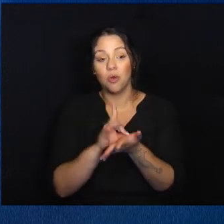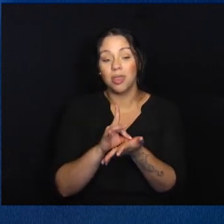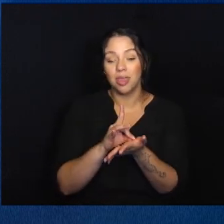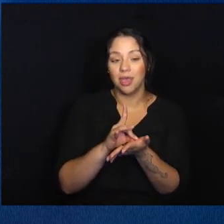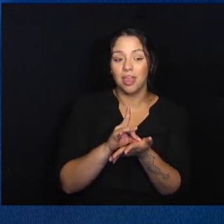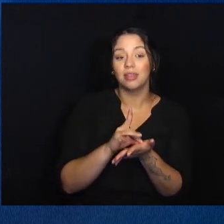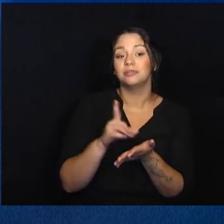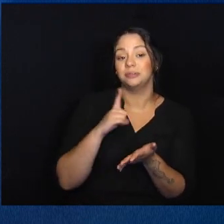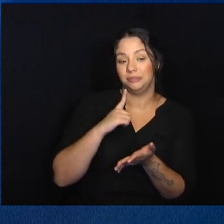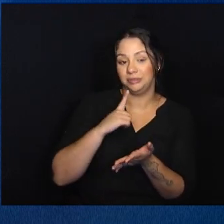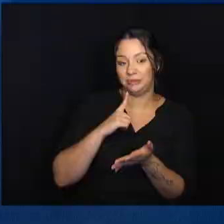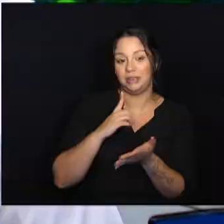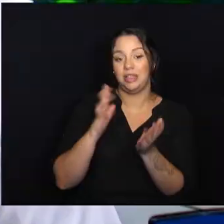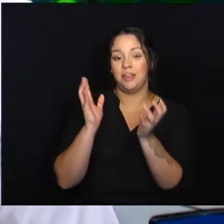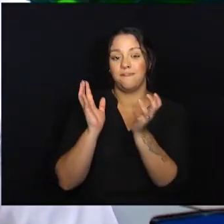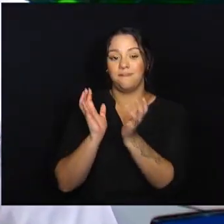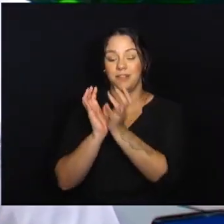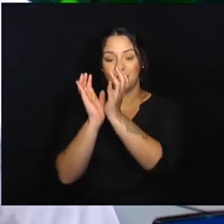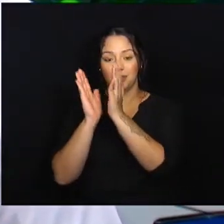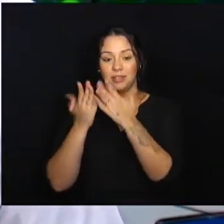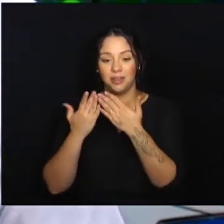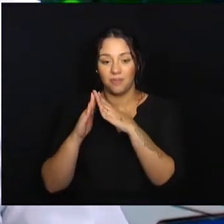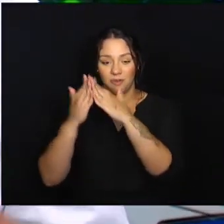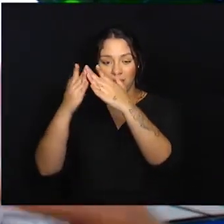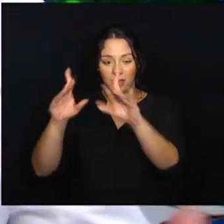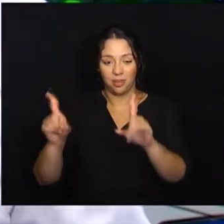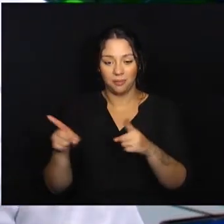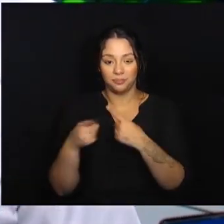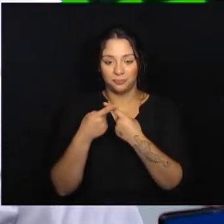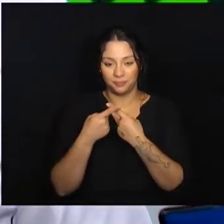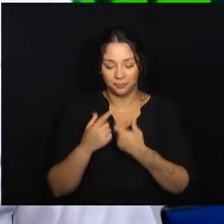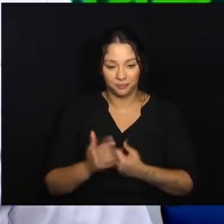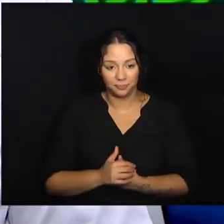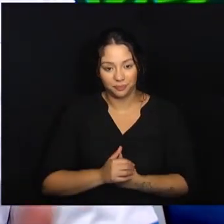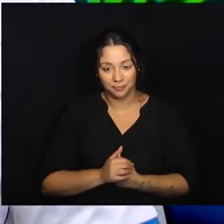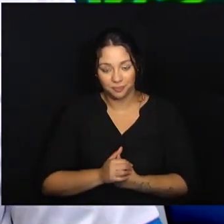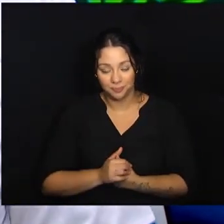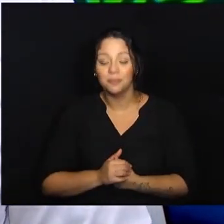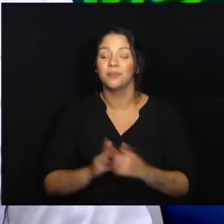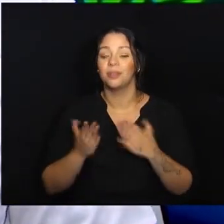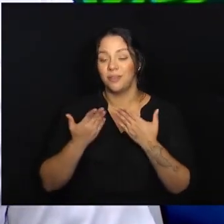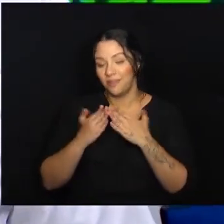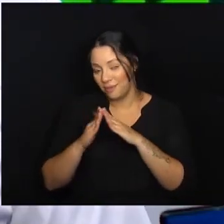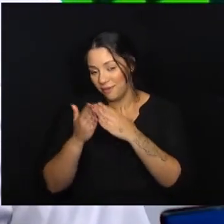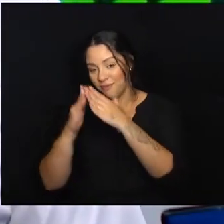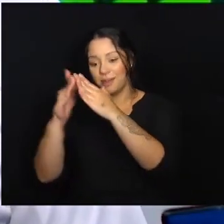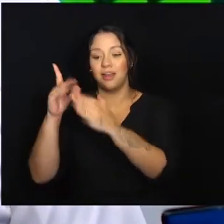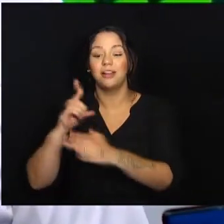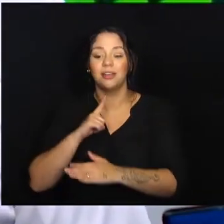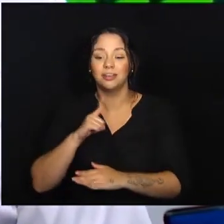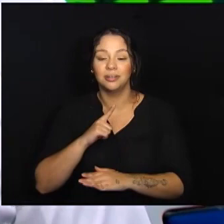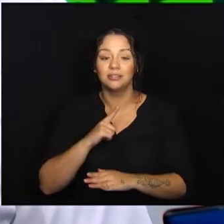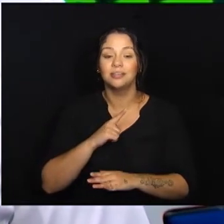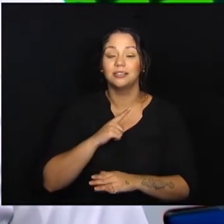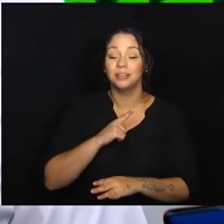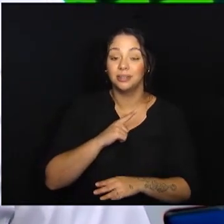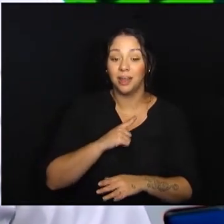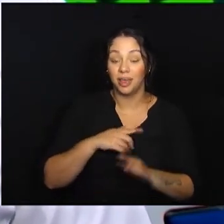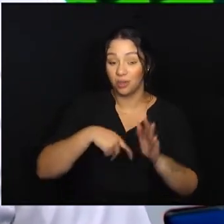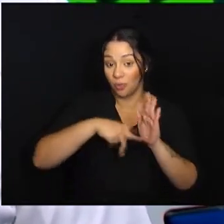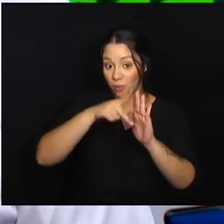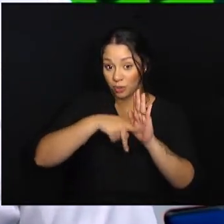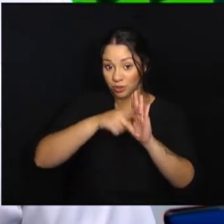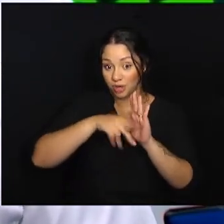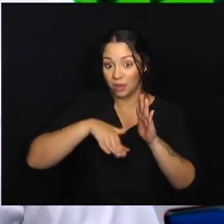o torneio Taça das Favelas. Na questão da favela, temos um projeto em andamento, que é o Dia da Favela,